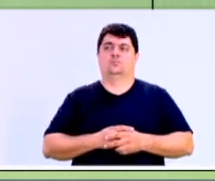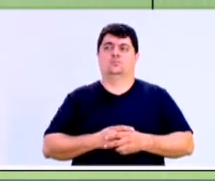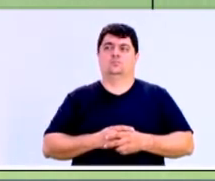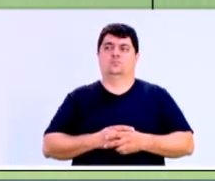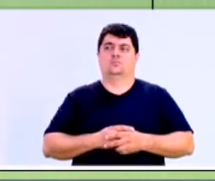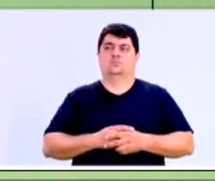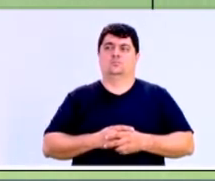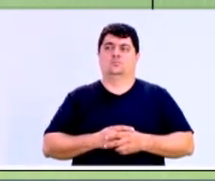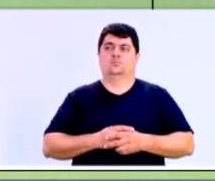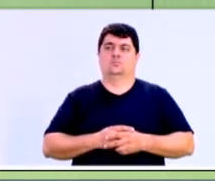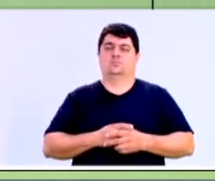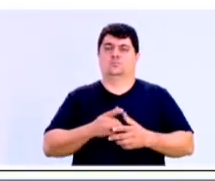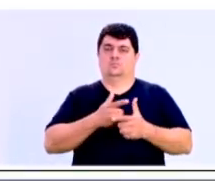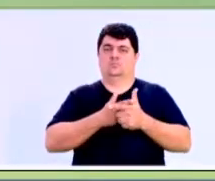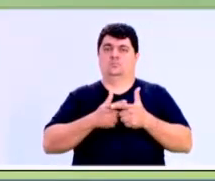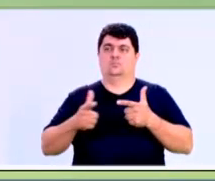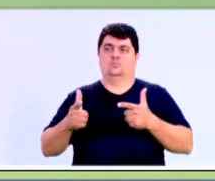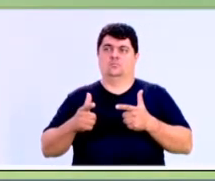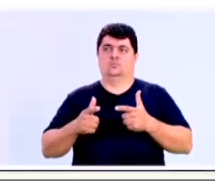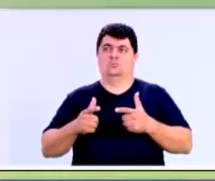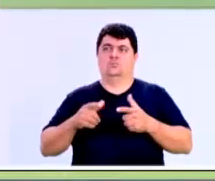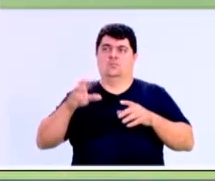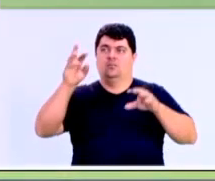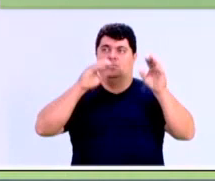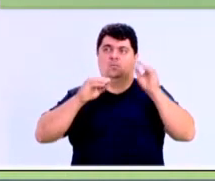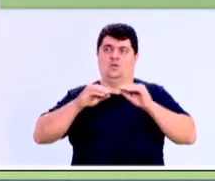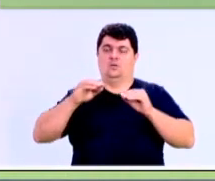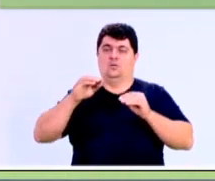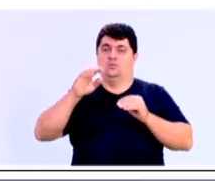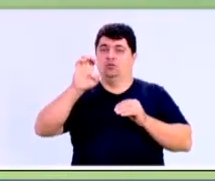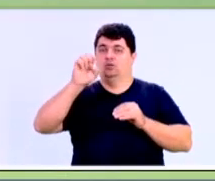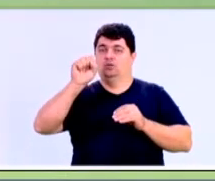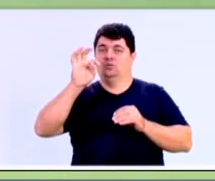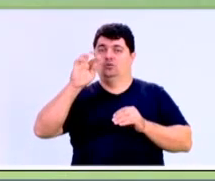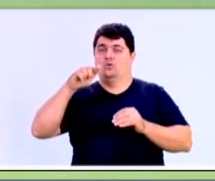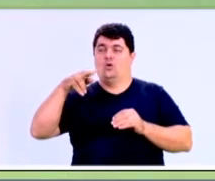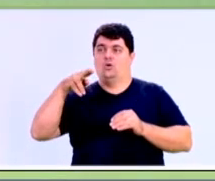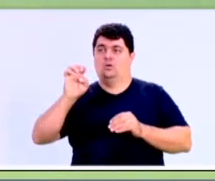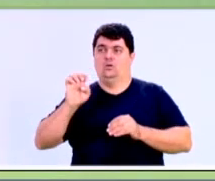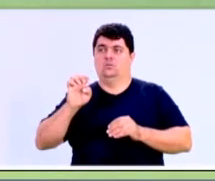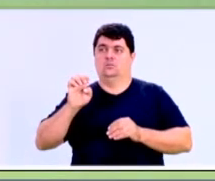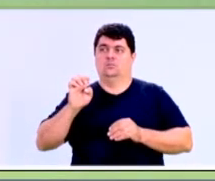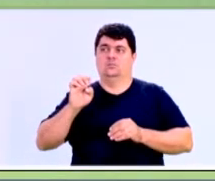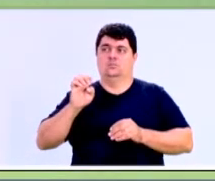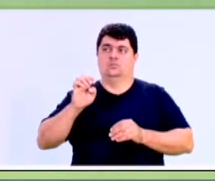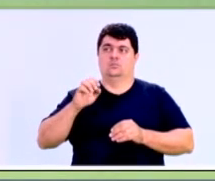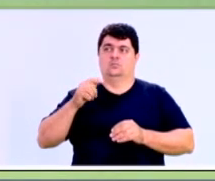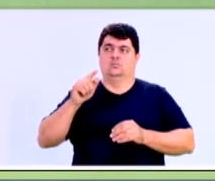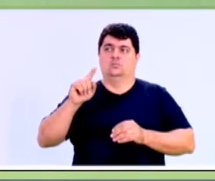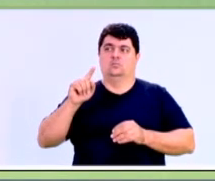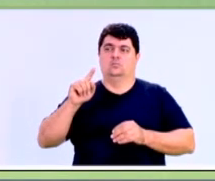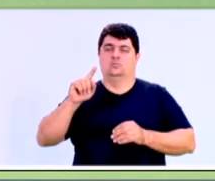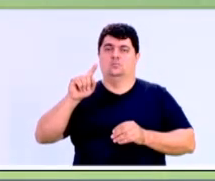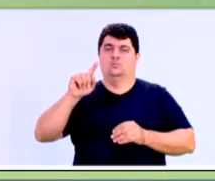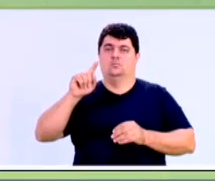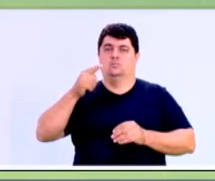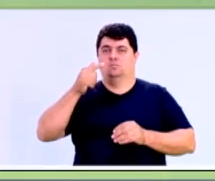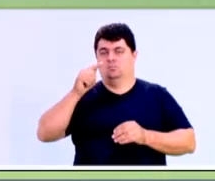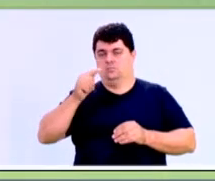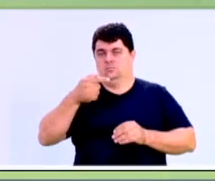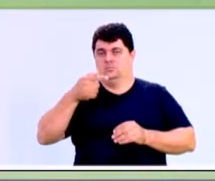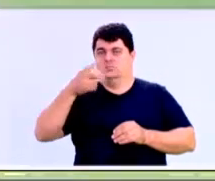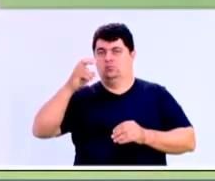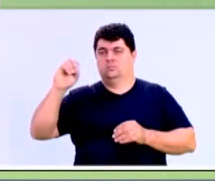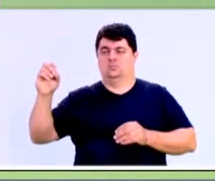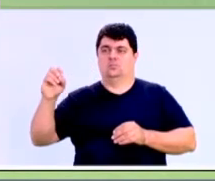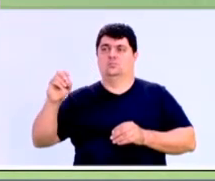gente? Recapitulando aqui, eu estou pegando o meu estoque, né? Meu estoque aqui, ó, do balanço patrimonial. E o